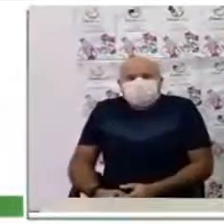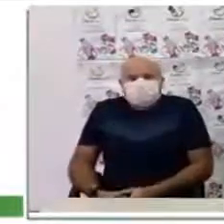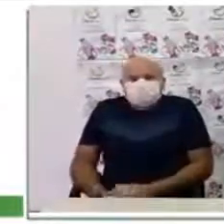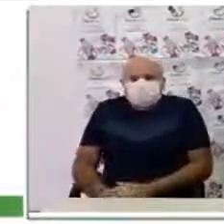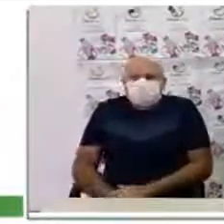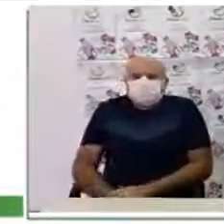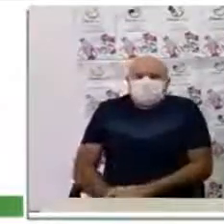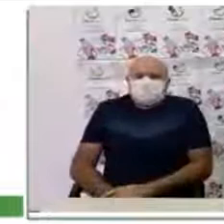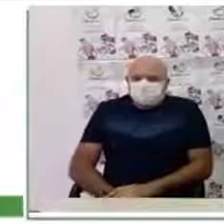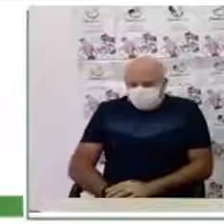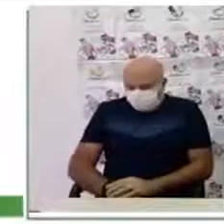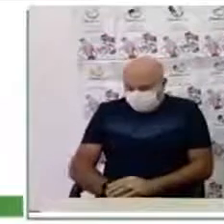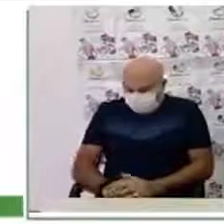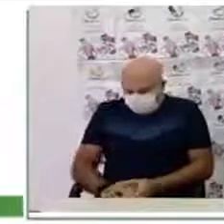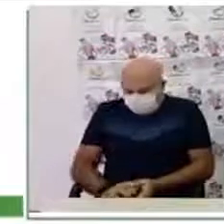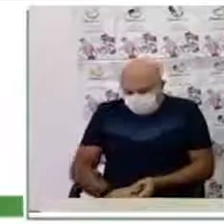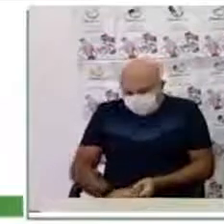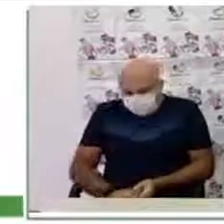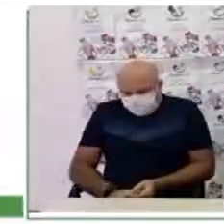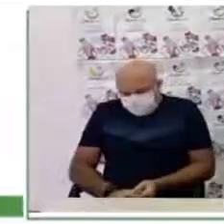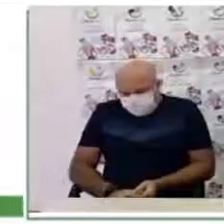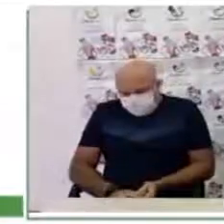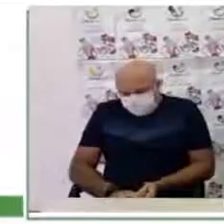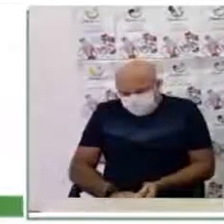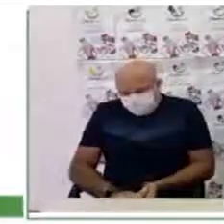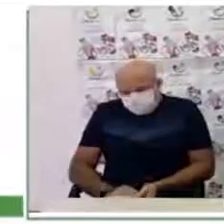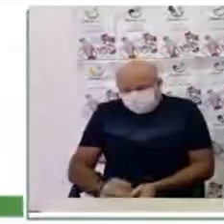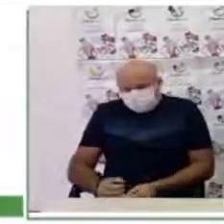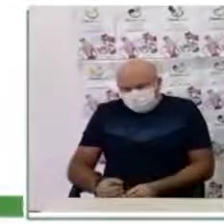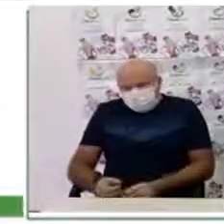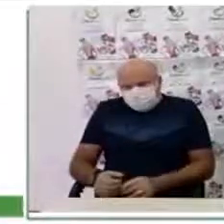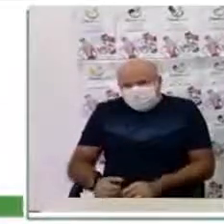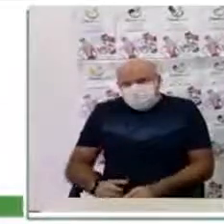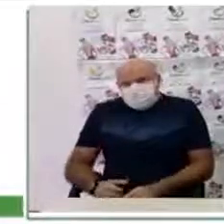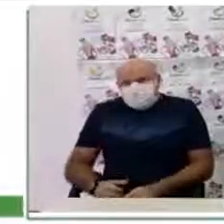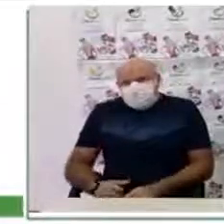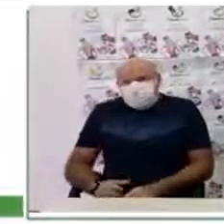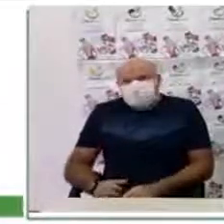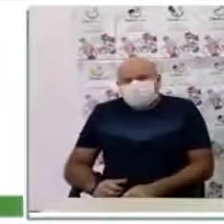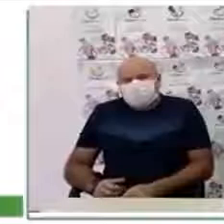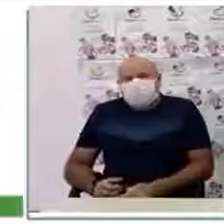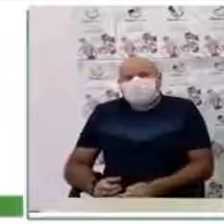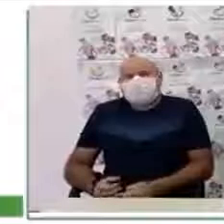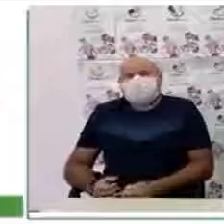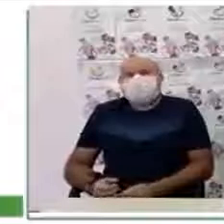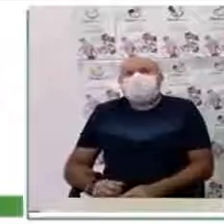elétron, no átomo, perdão, que se chama elétron. No caso, o que foi concluído por Thomson em volta de